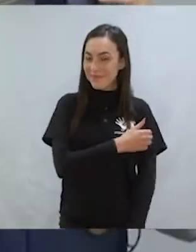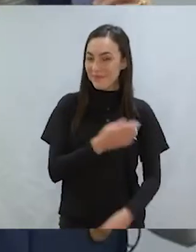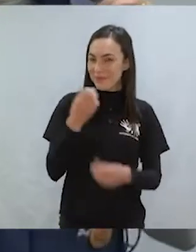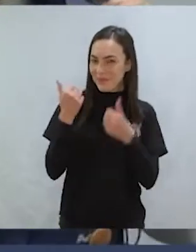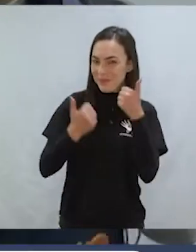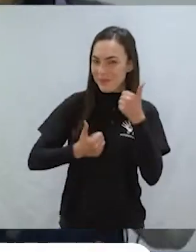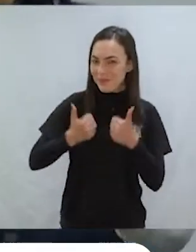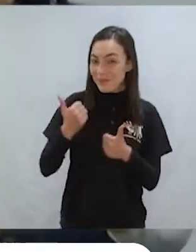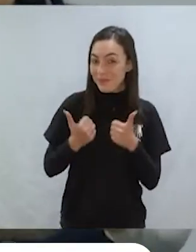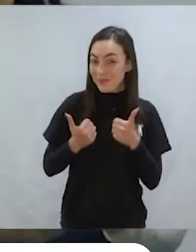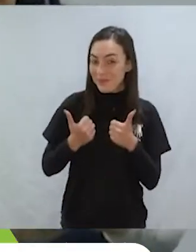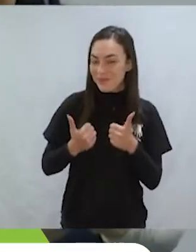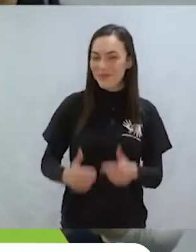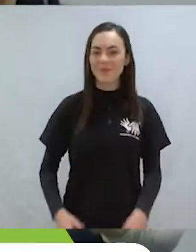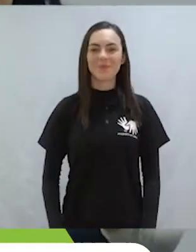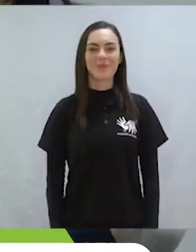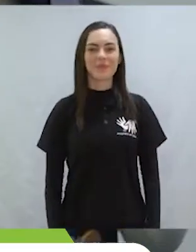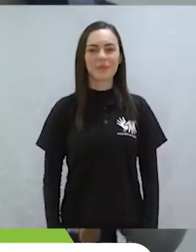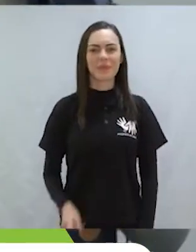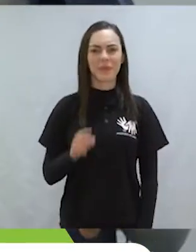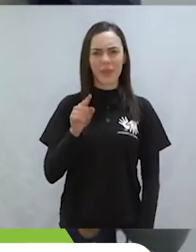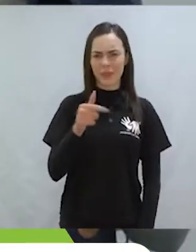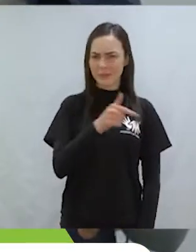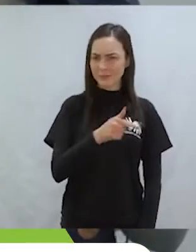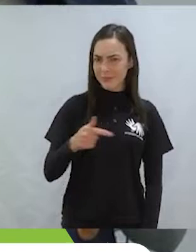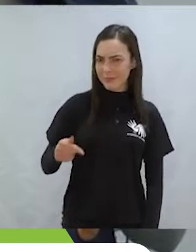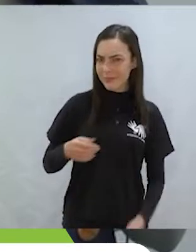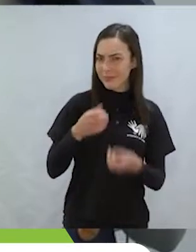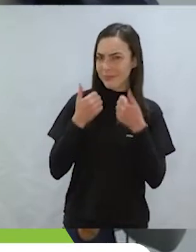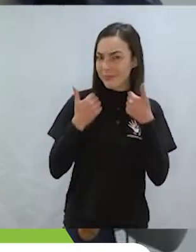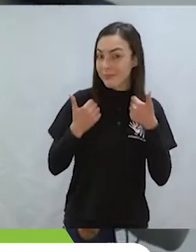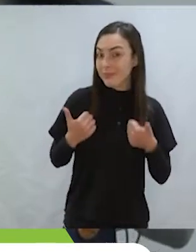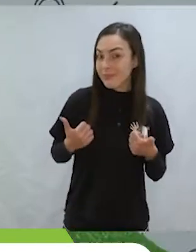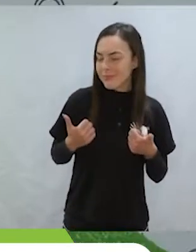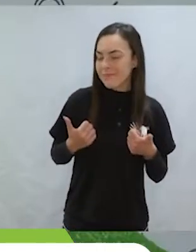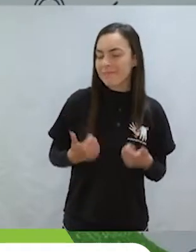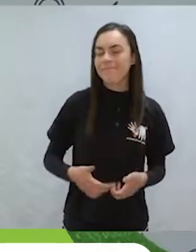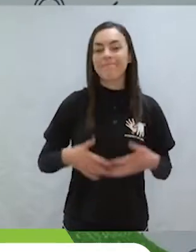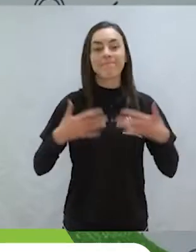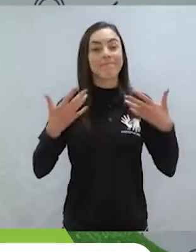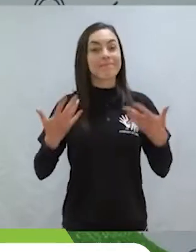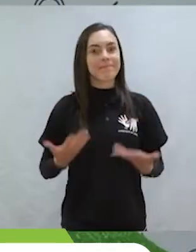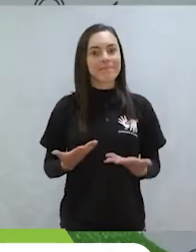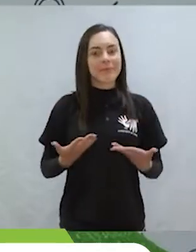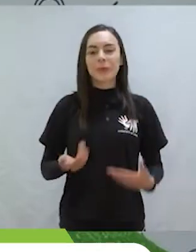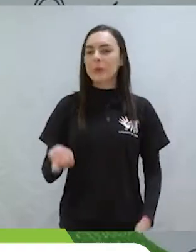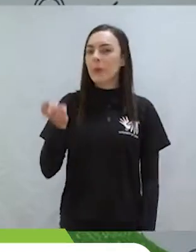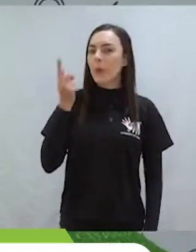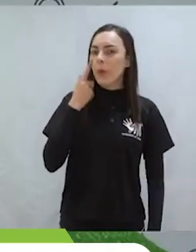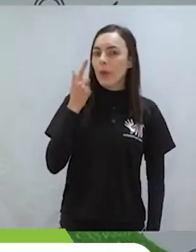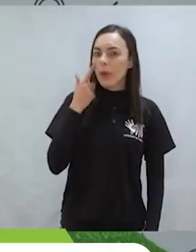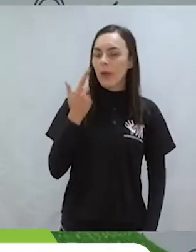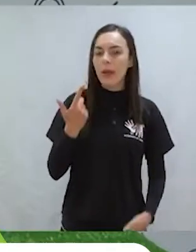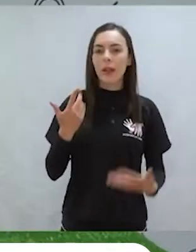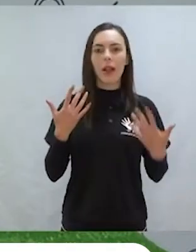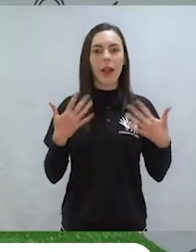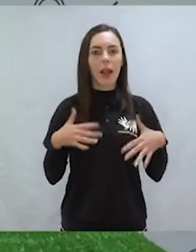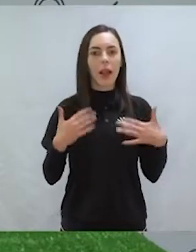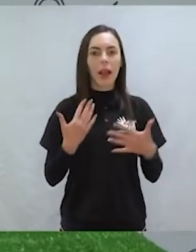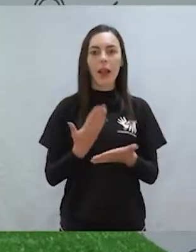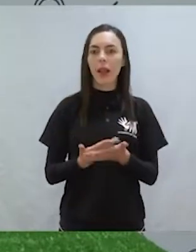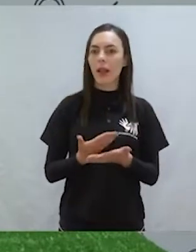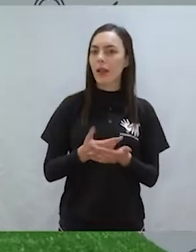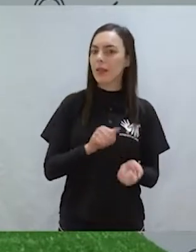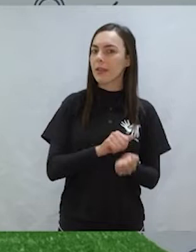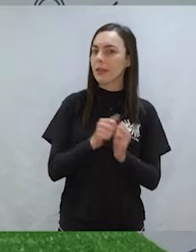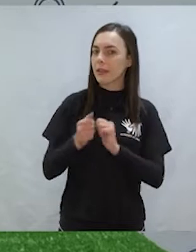ouvintes! Tudo bem com vocês? Passaram bem a semana? Então, vejam só, já estamos na nossa